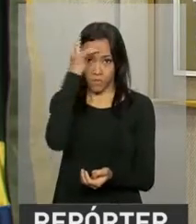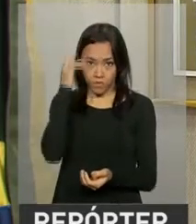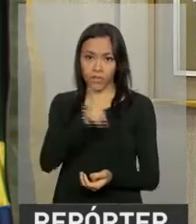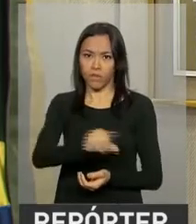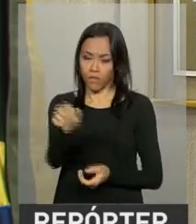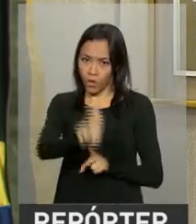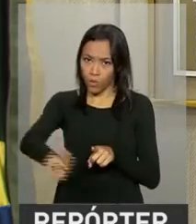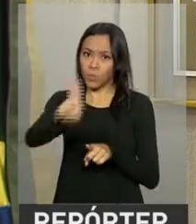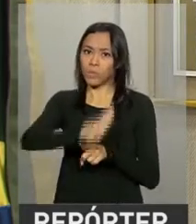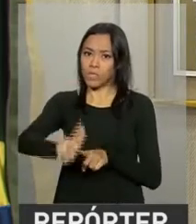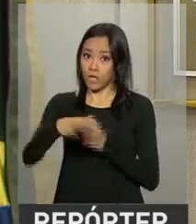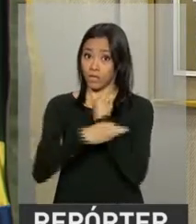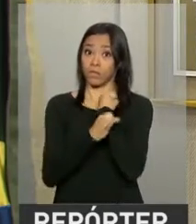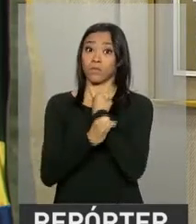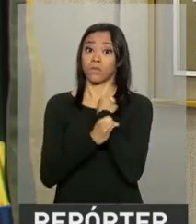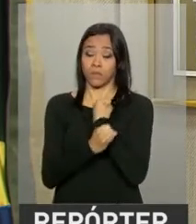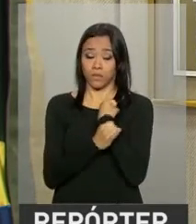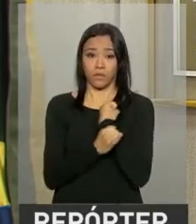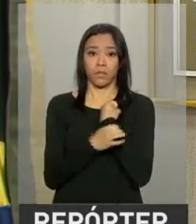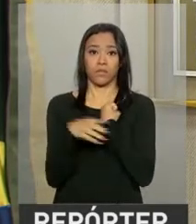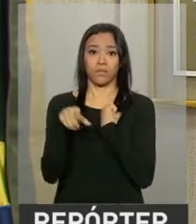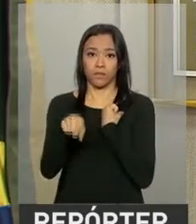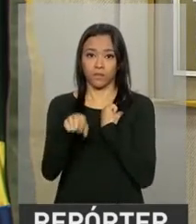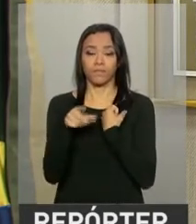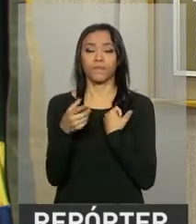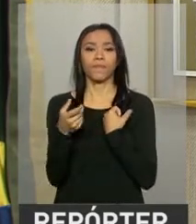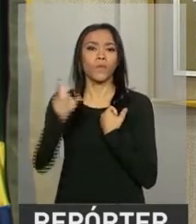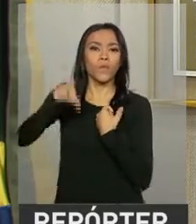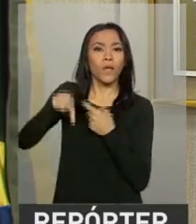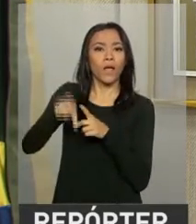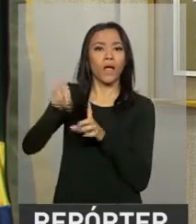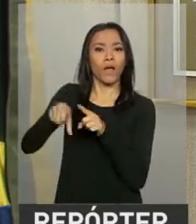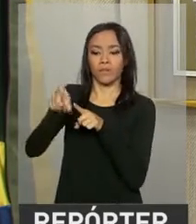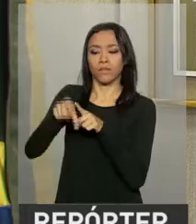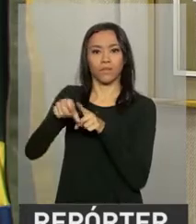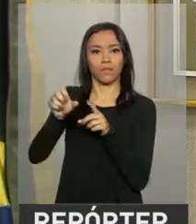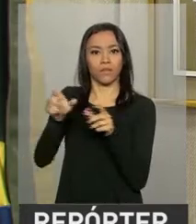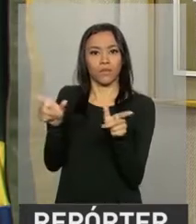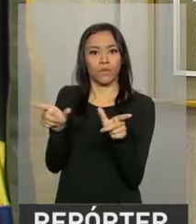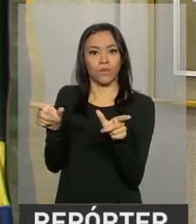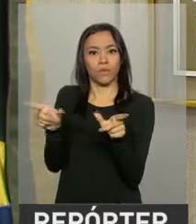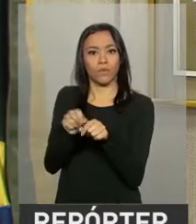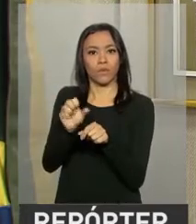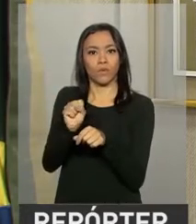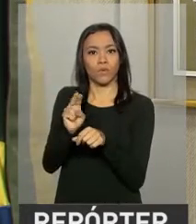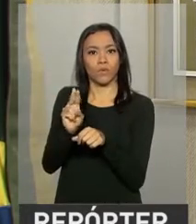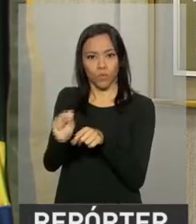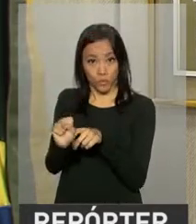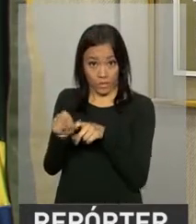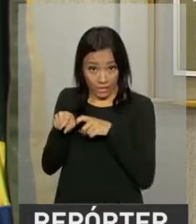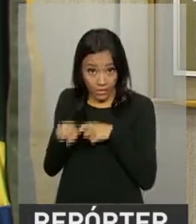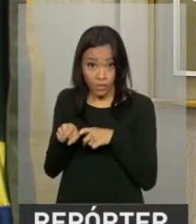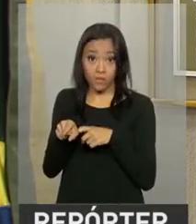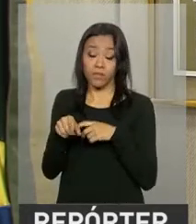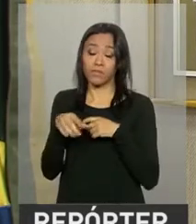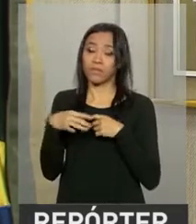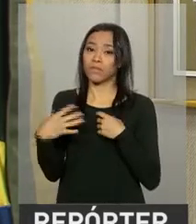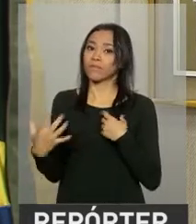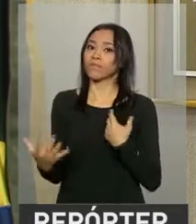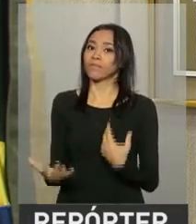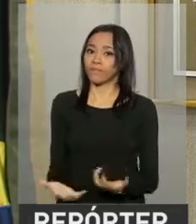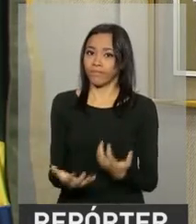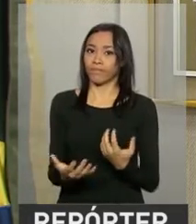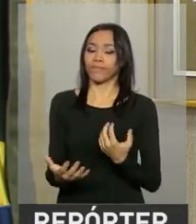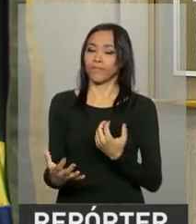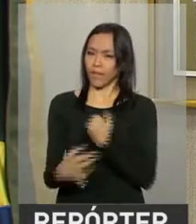essa segurança na utilização do seu cartão sus e isso vai nos garantir portanto é a